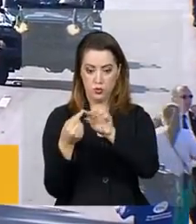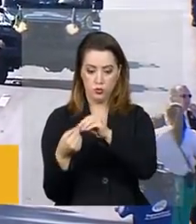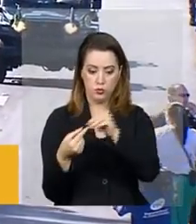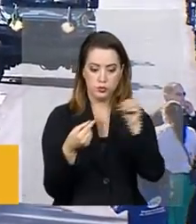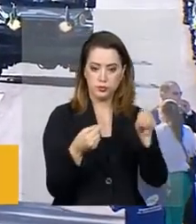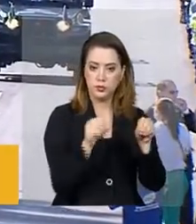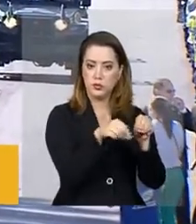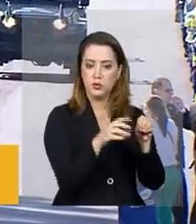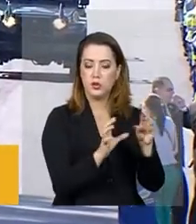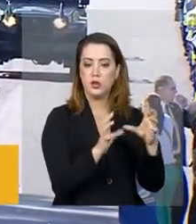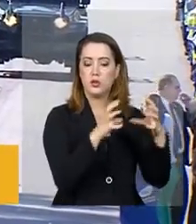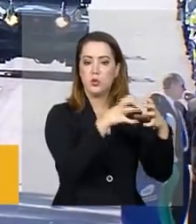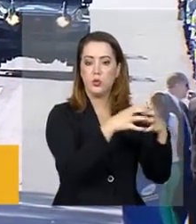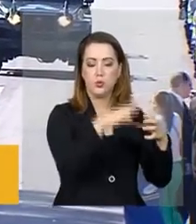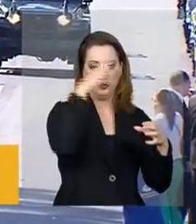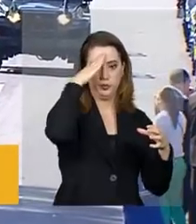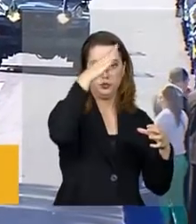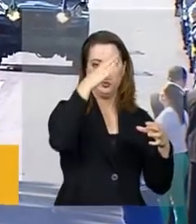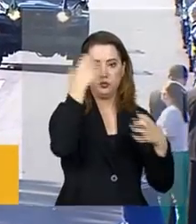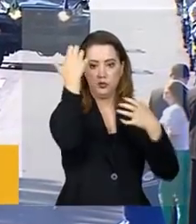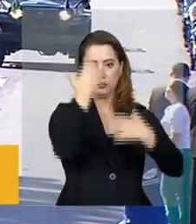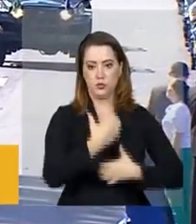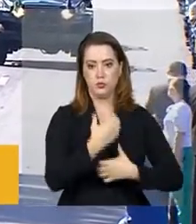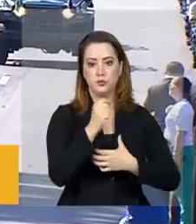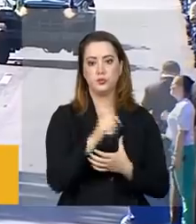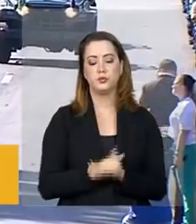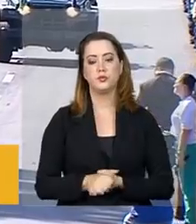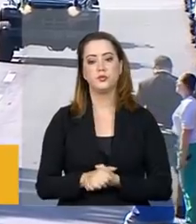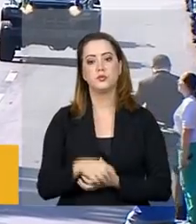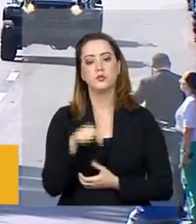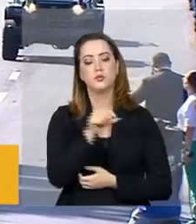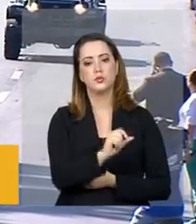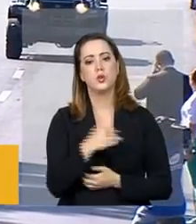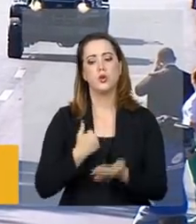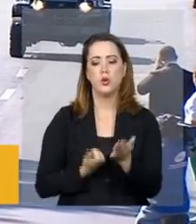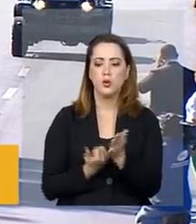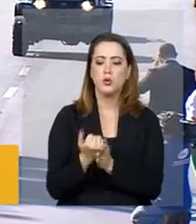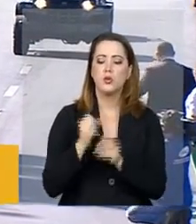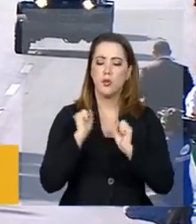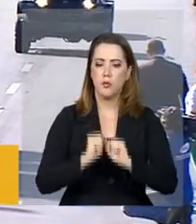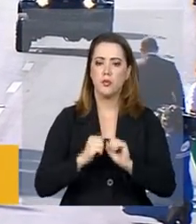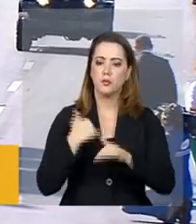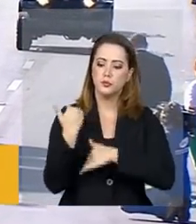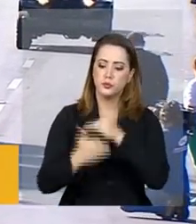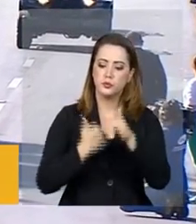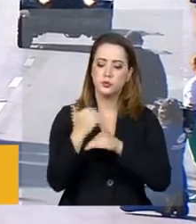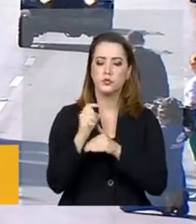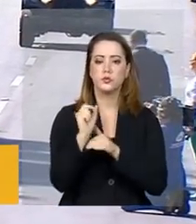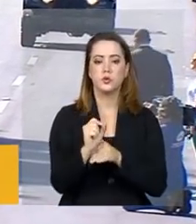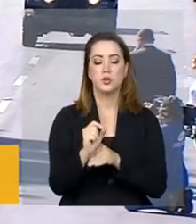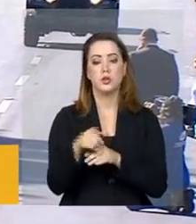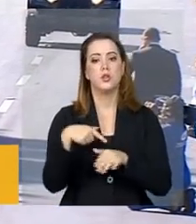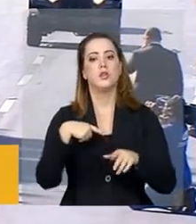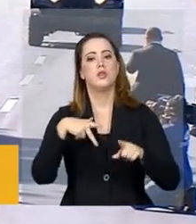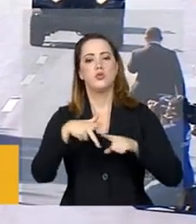o projeto. Né? Então, a partir daí, teríamos condições, através dos nossos parques de manutenção, de